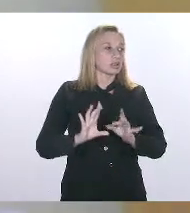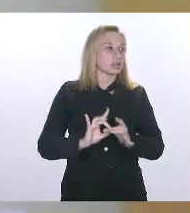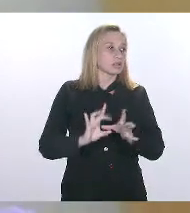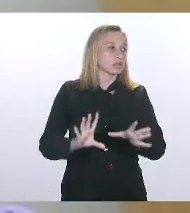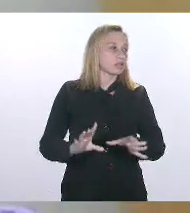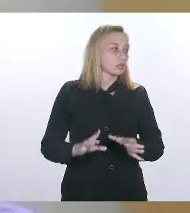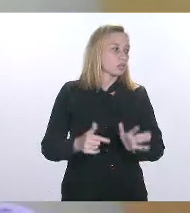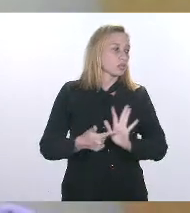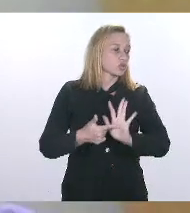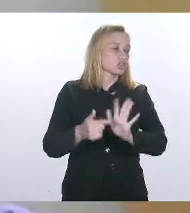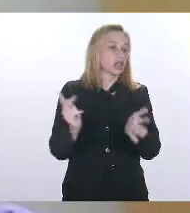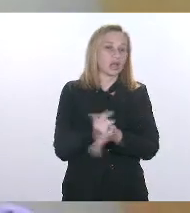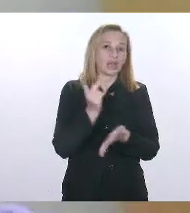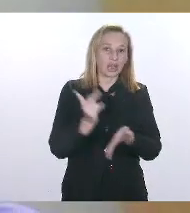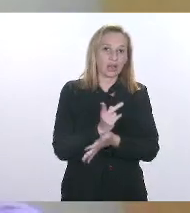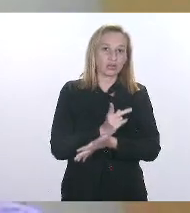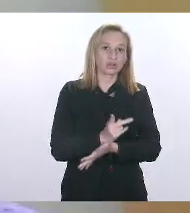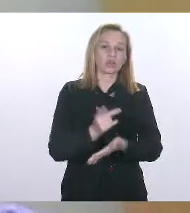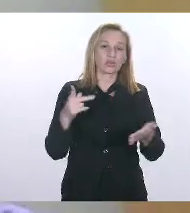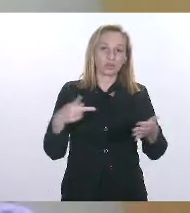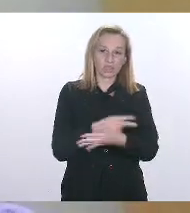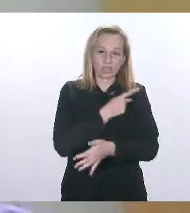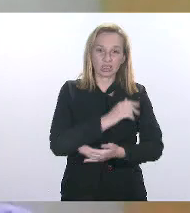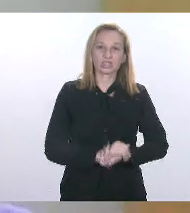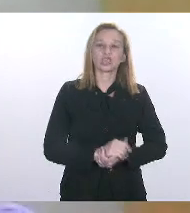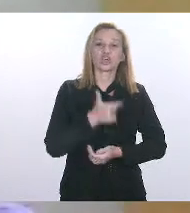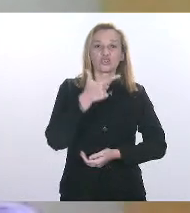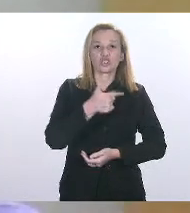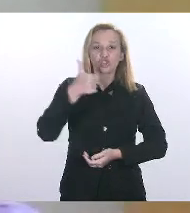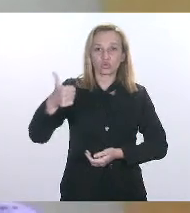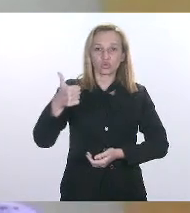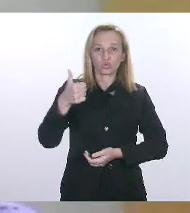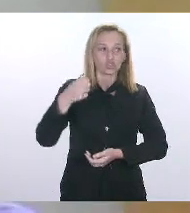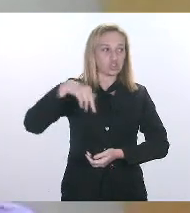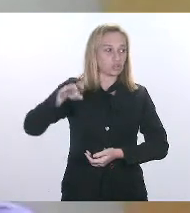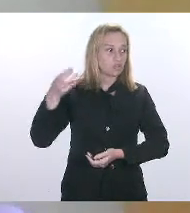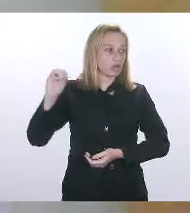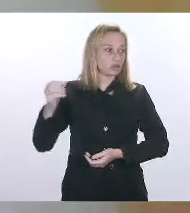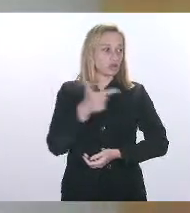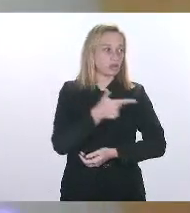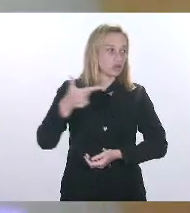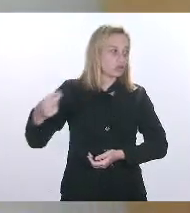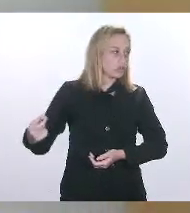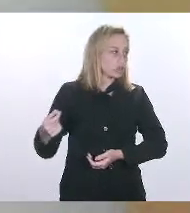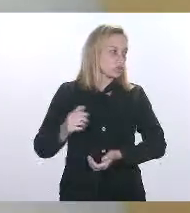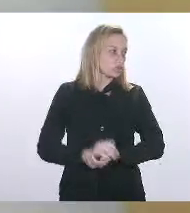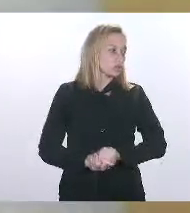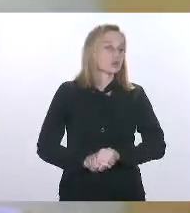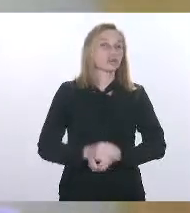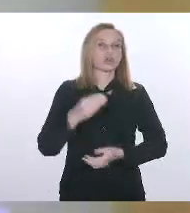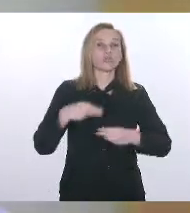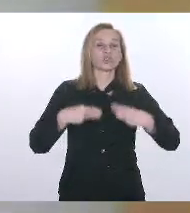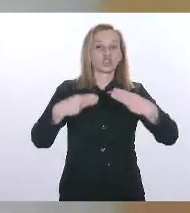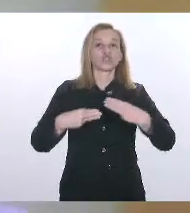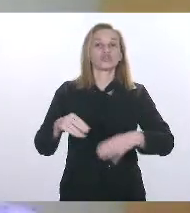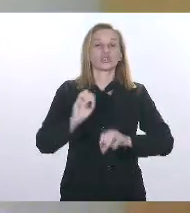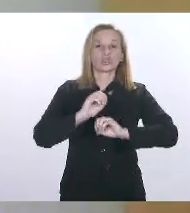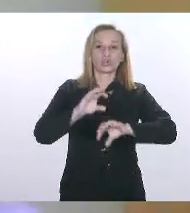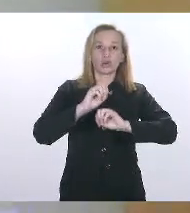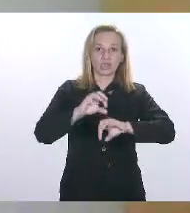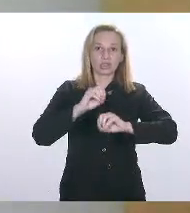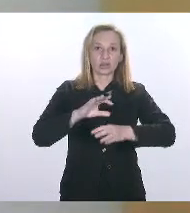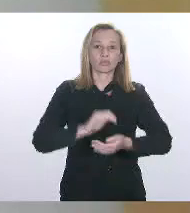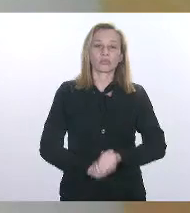Entretanto, eu quero lembrar que em 21 de maio de 2020, o então ministro da Educação,